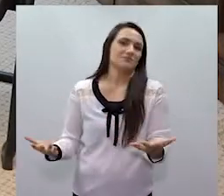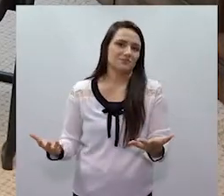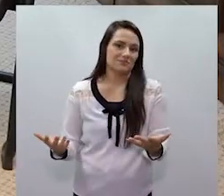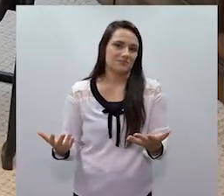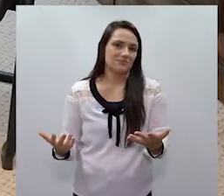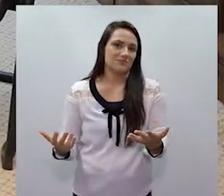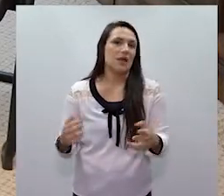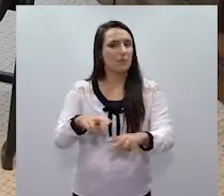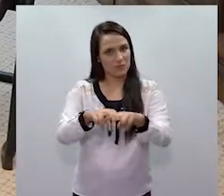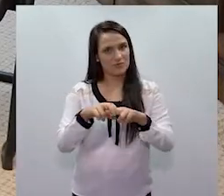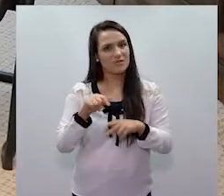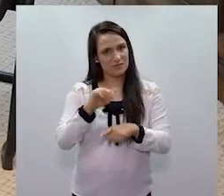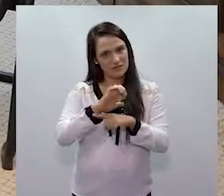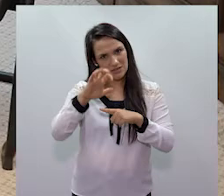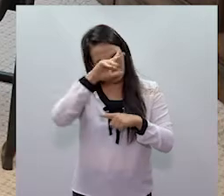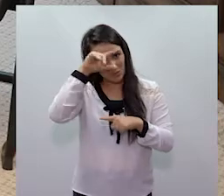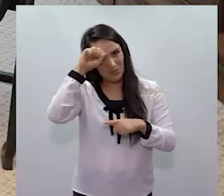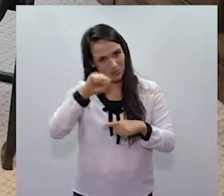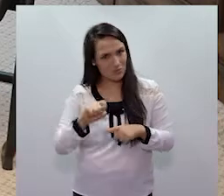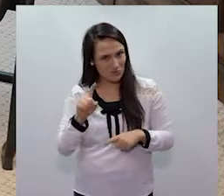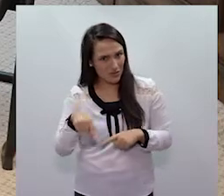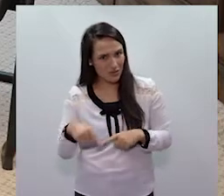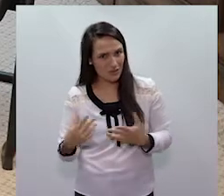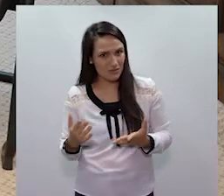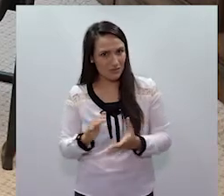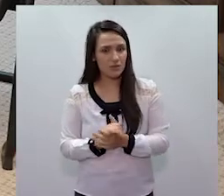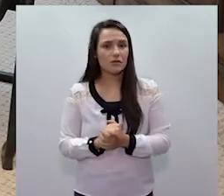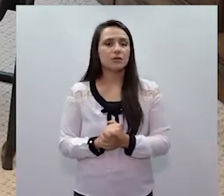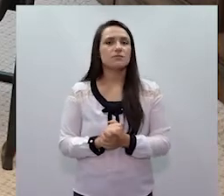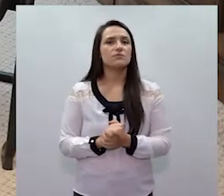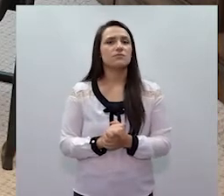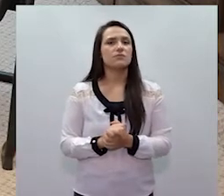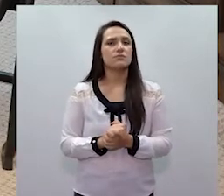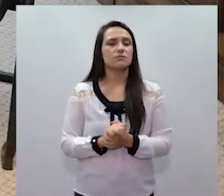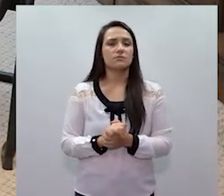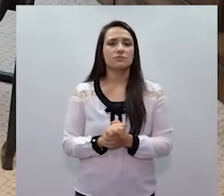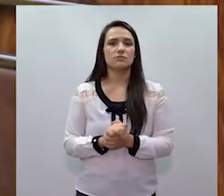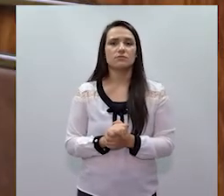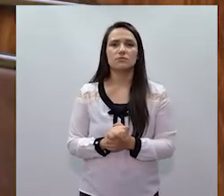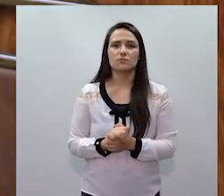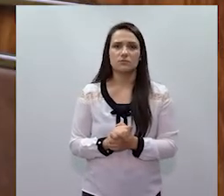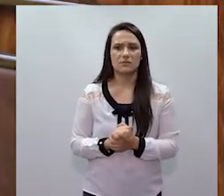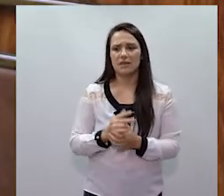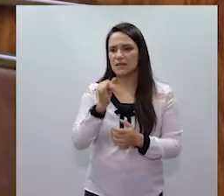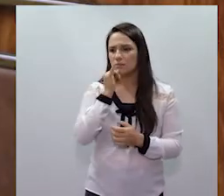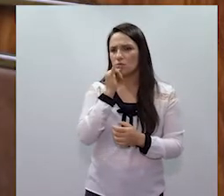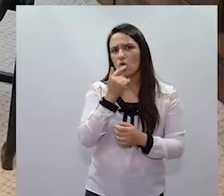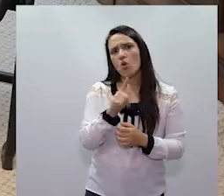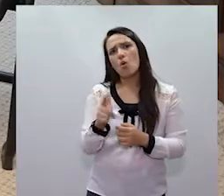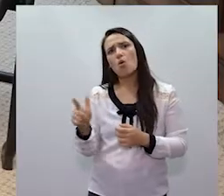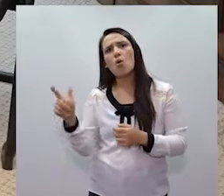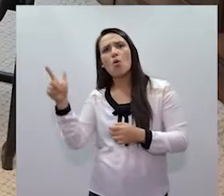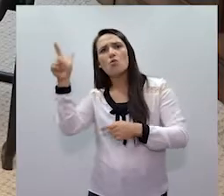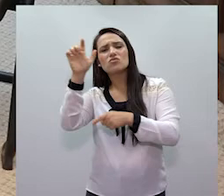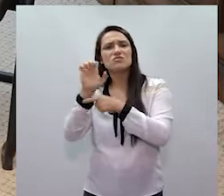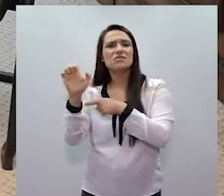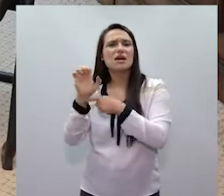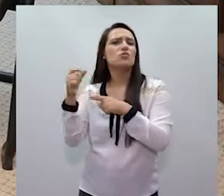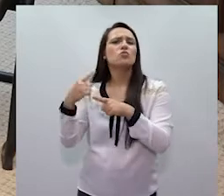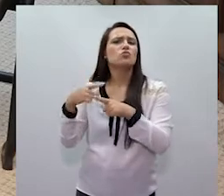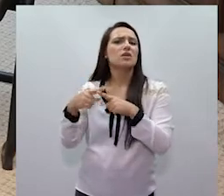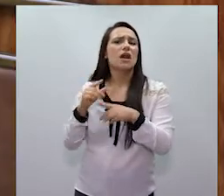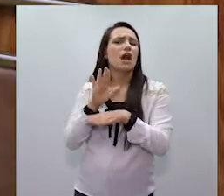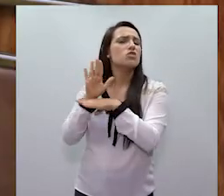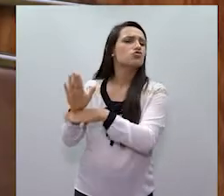isso é o que difere Mato Grosso do Sul, né? Em outros estados, o que ocorre, assim? O que facilita,